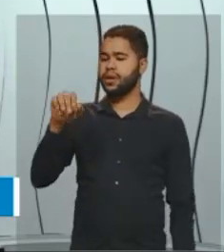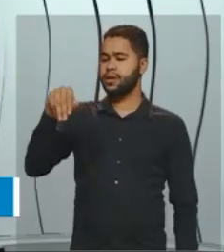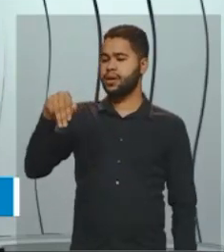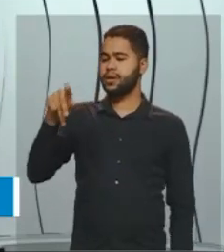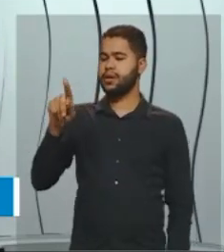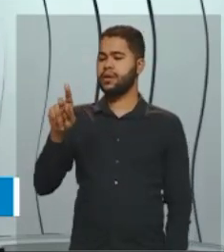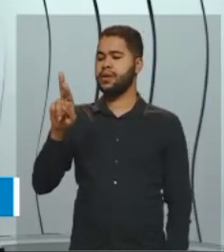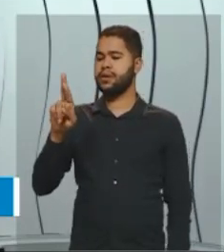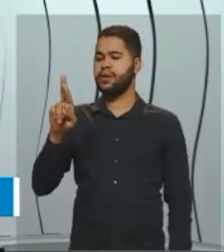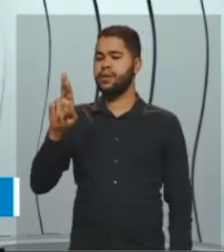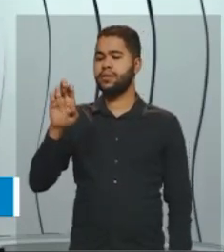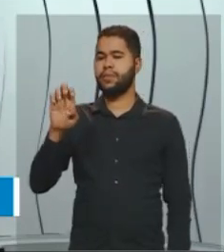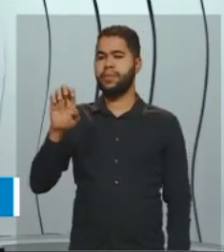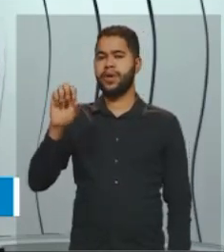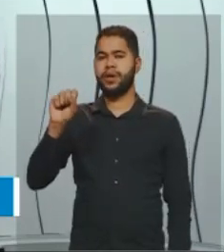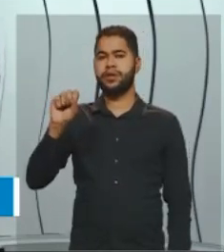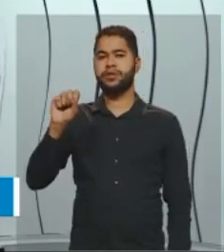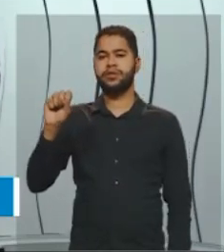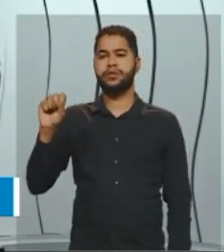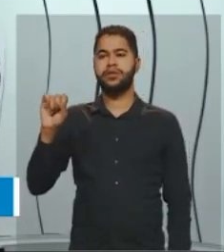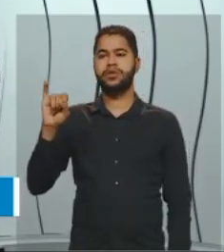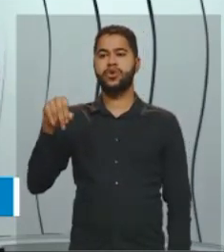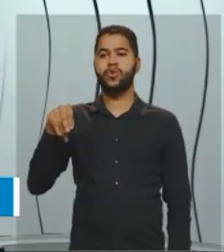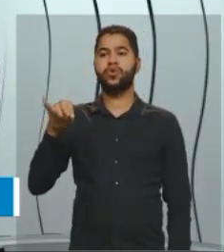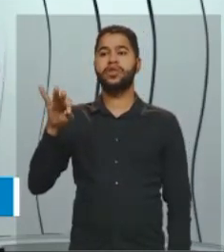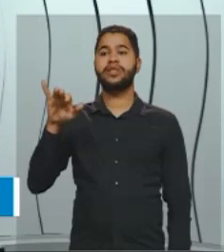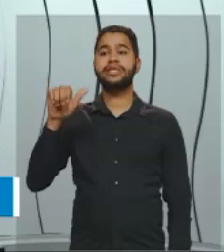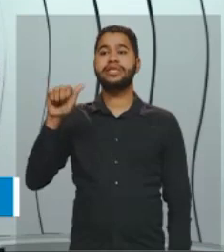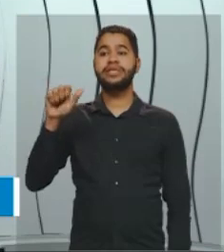classificar essa tela de Monet de uma forma